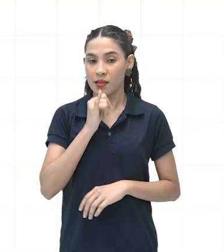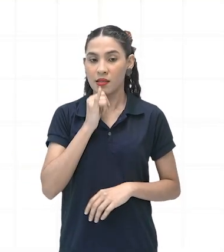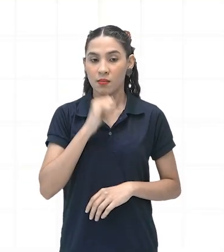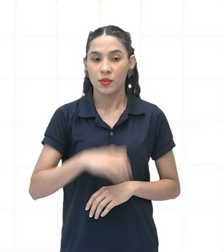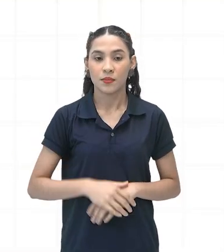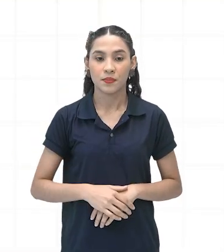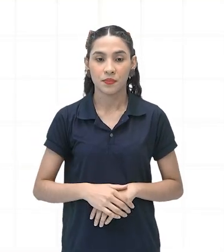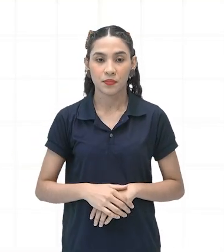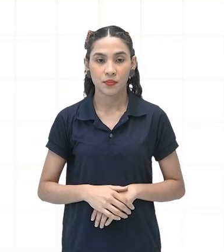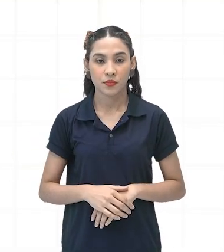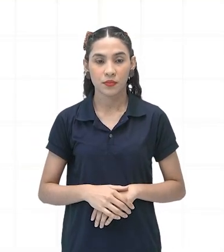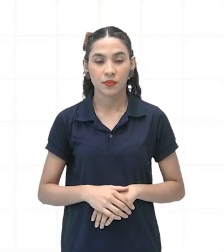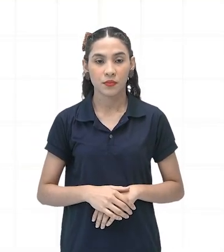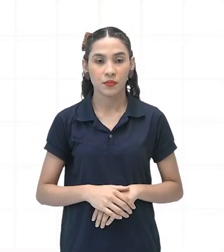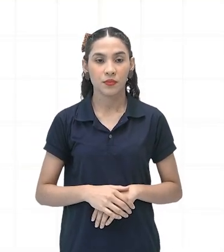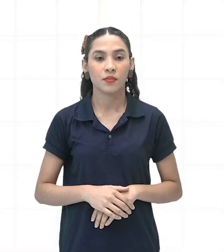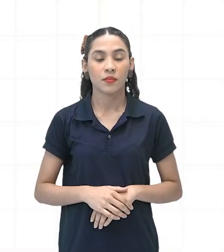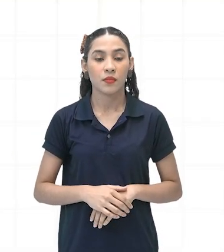Então, vou pegar